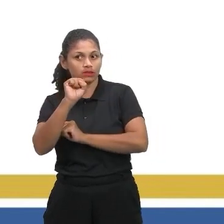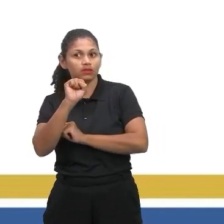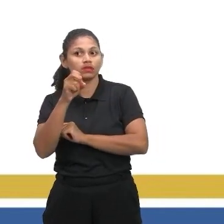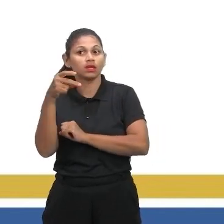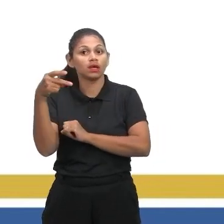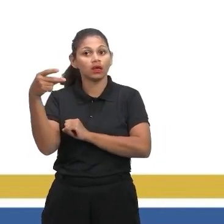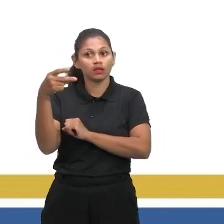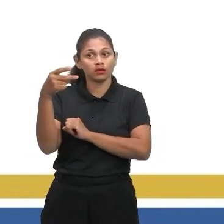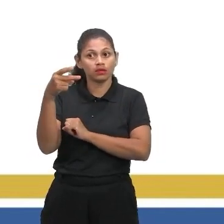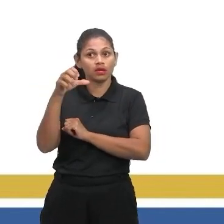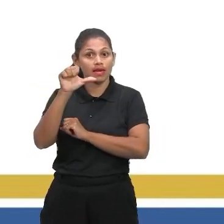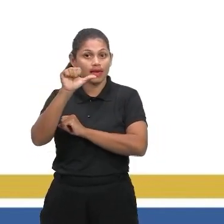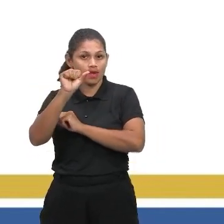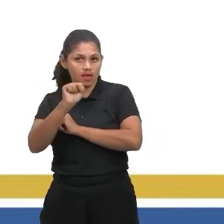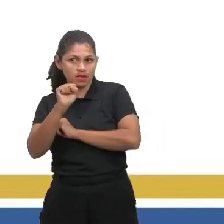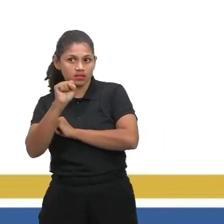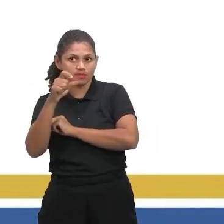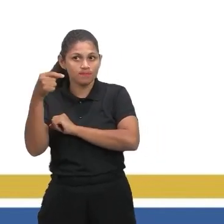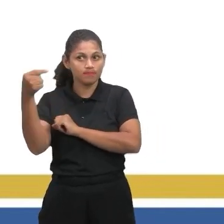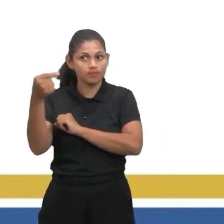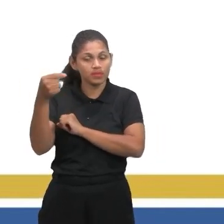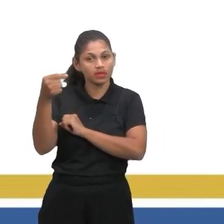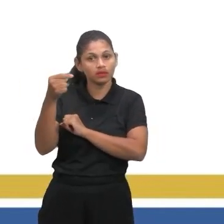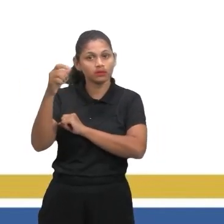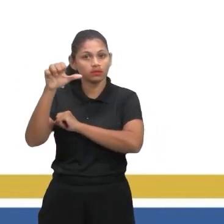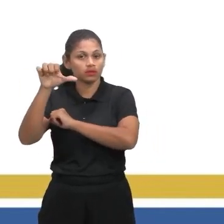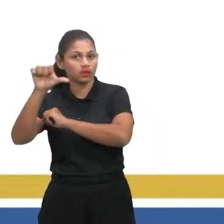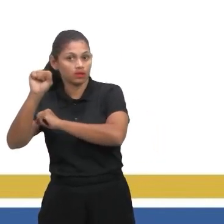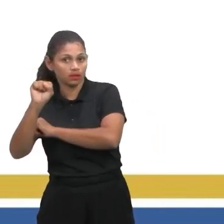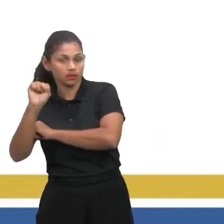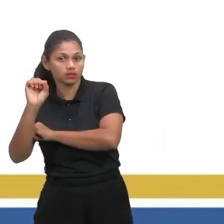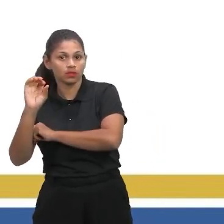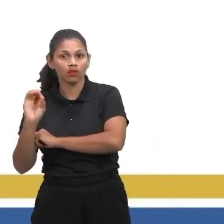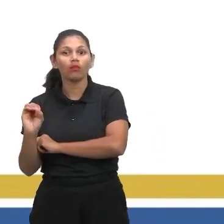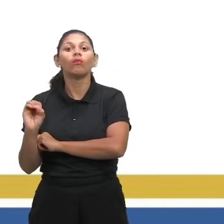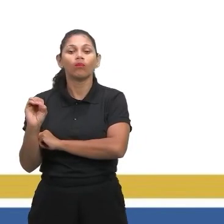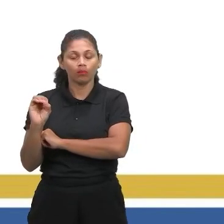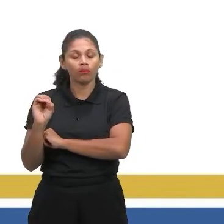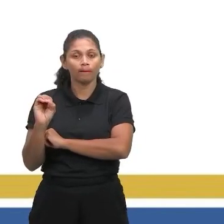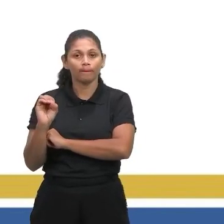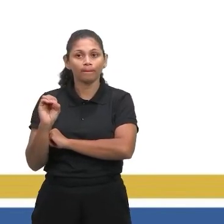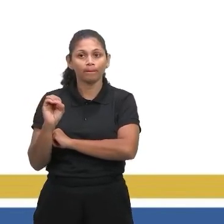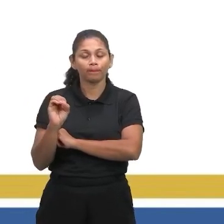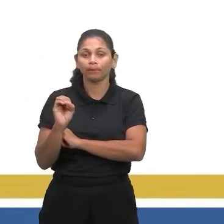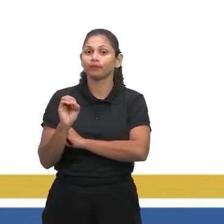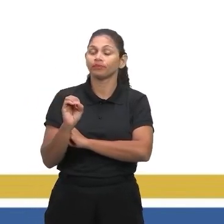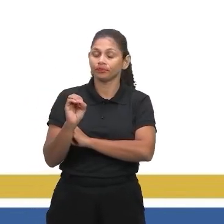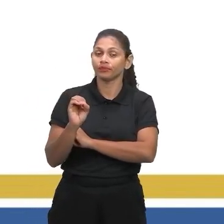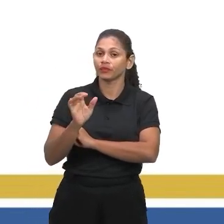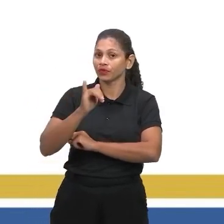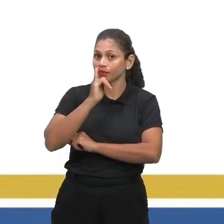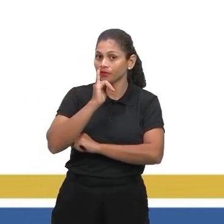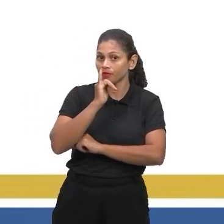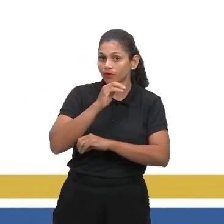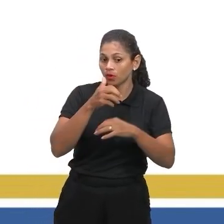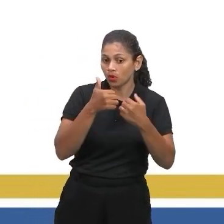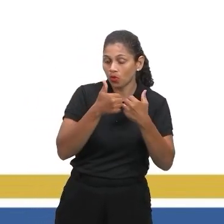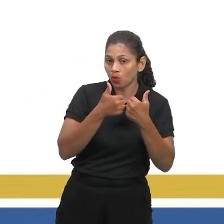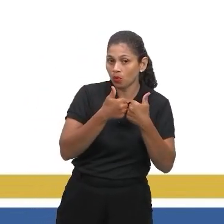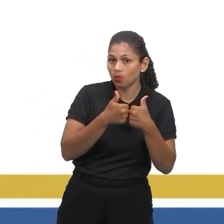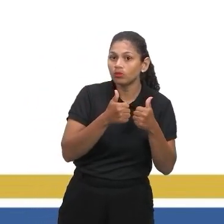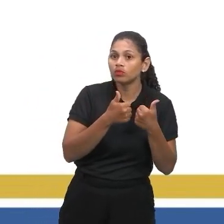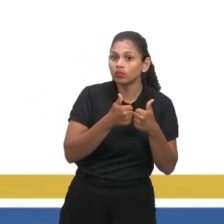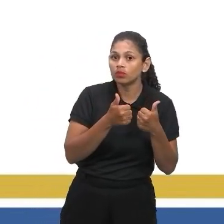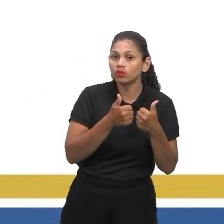isso? Posição final menos posição inicial. Então, se o caminhão estava na sua posição inicial em 10 km e